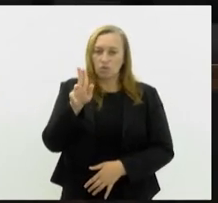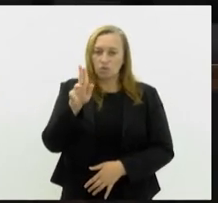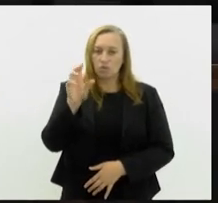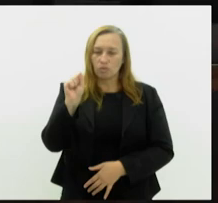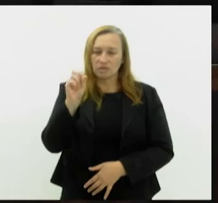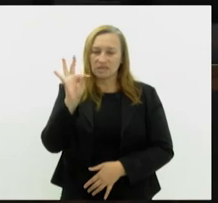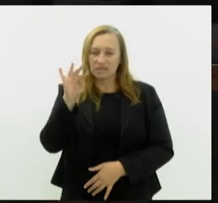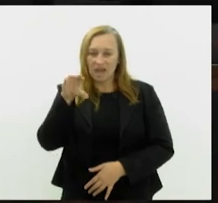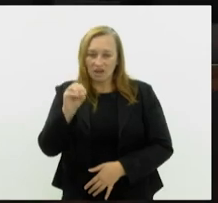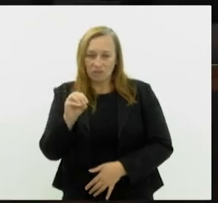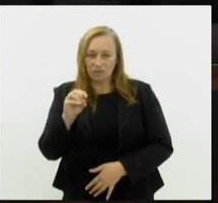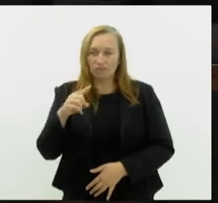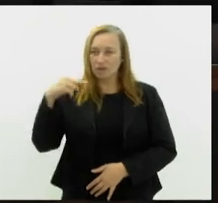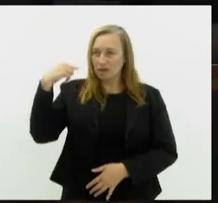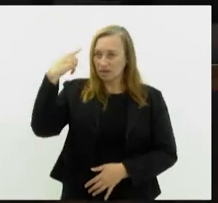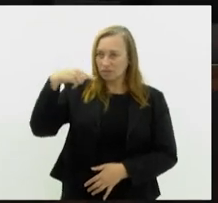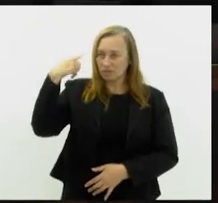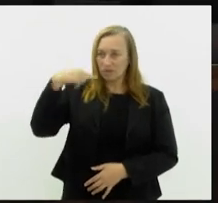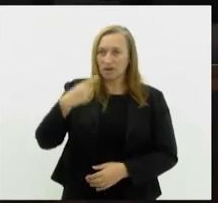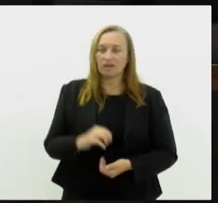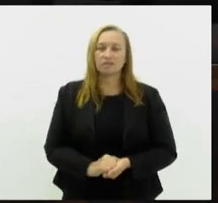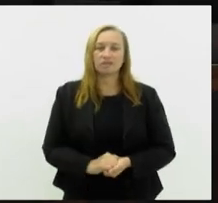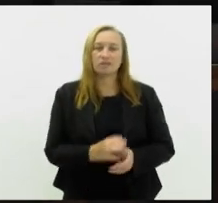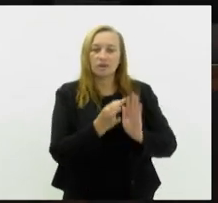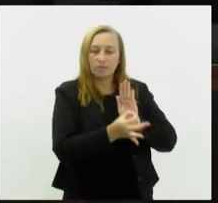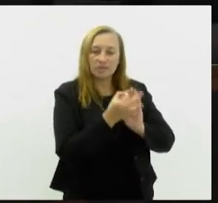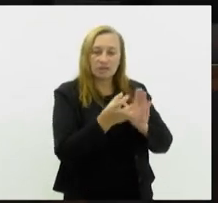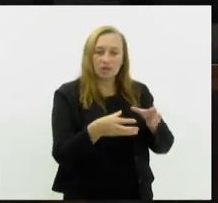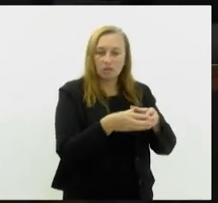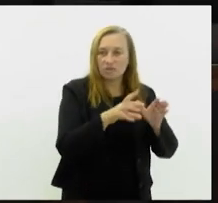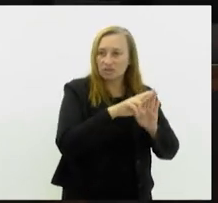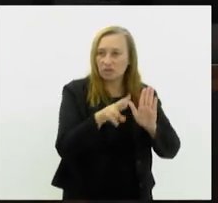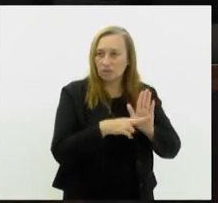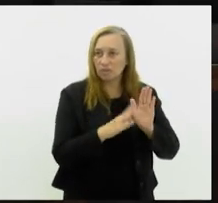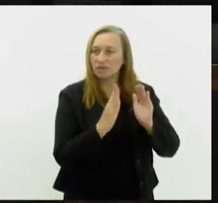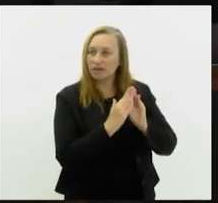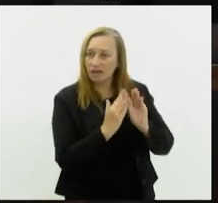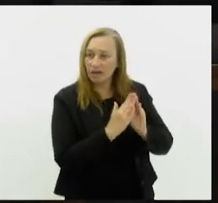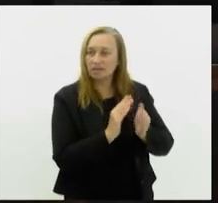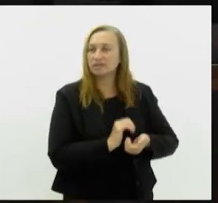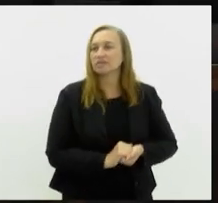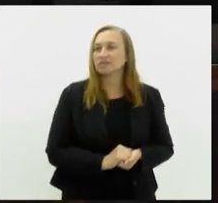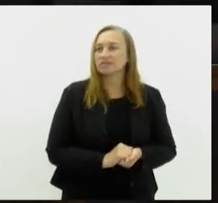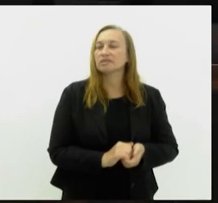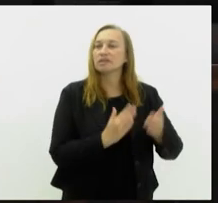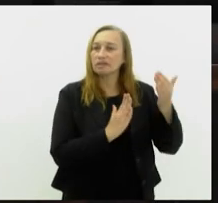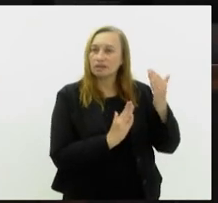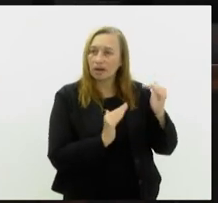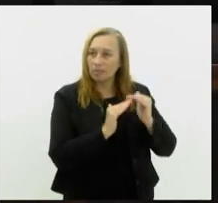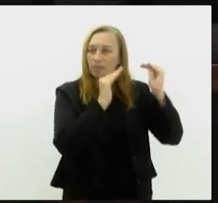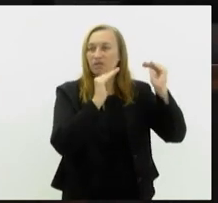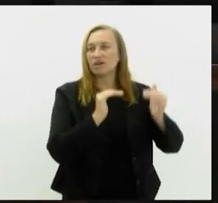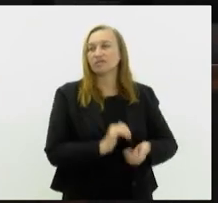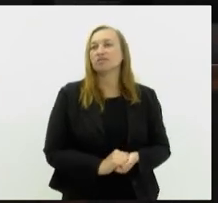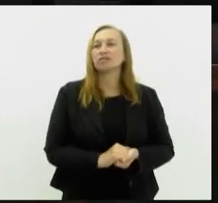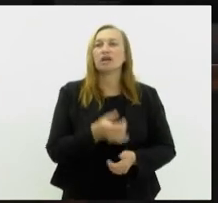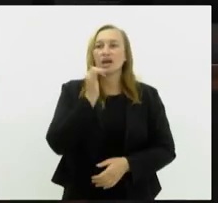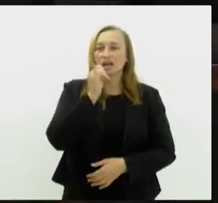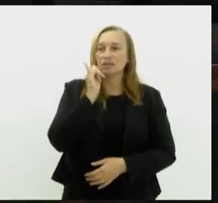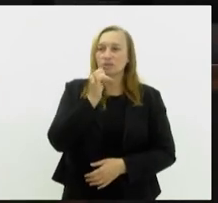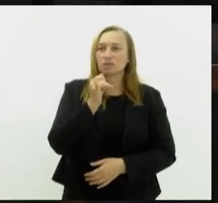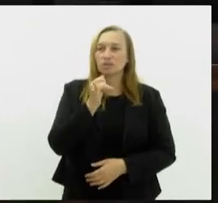Schmidt, advogado. Parecer da Comissão de Normas Internas e Proposições Externas favorável.